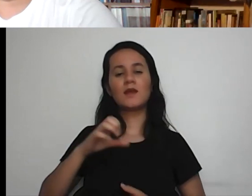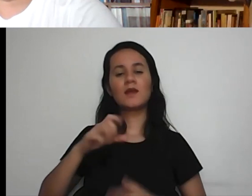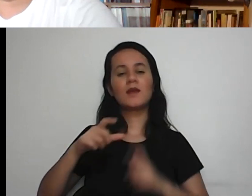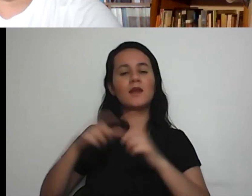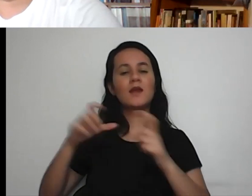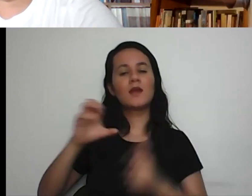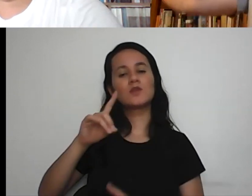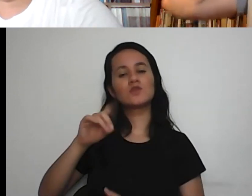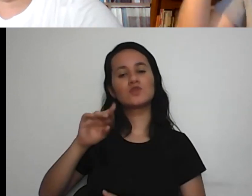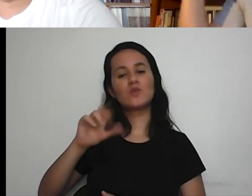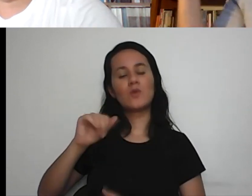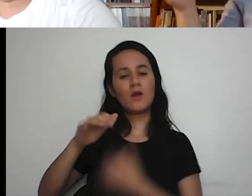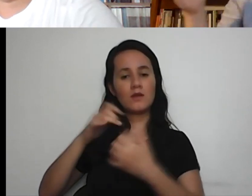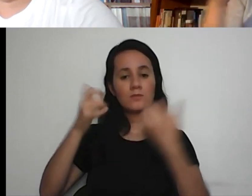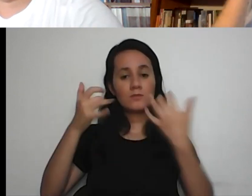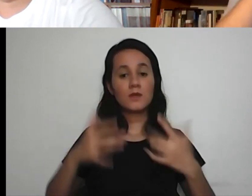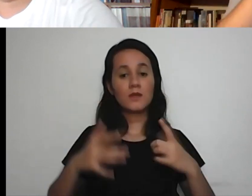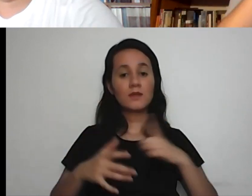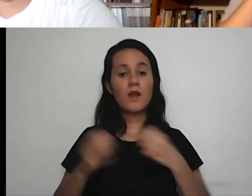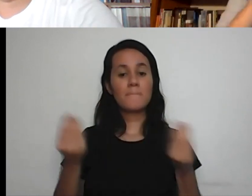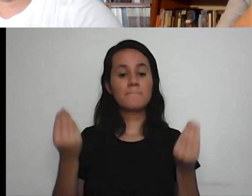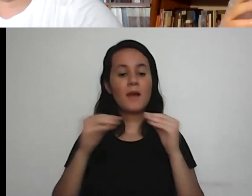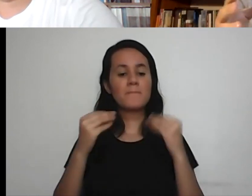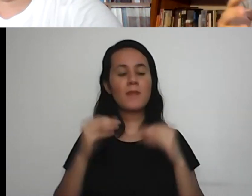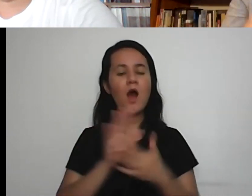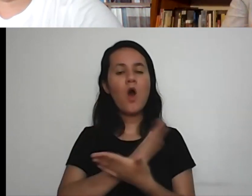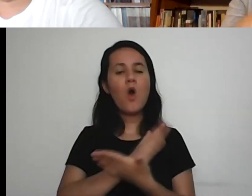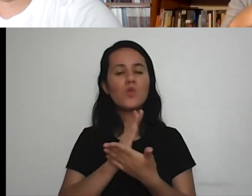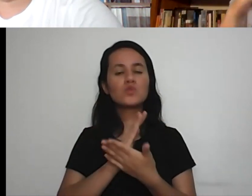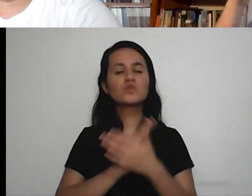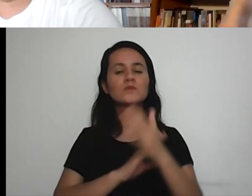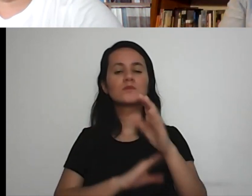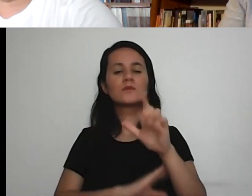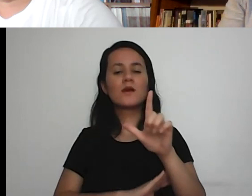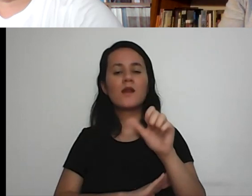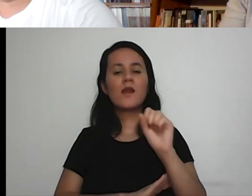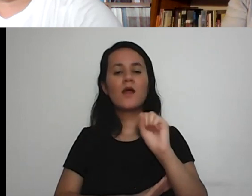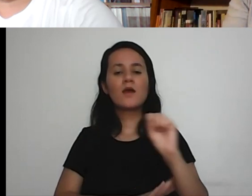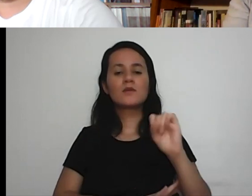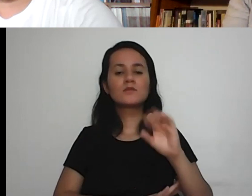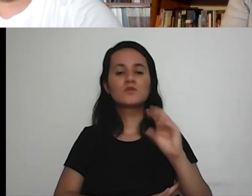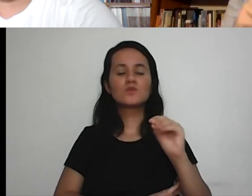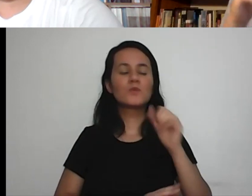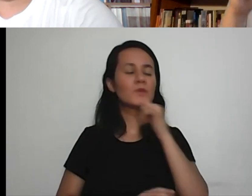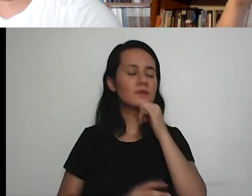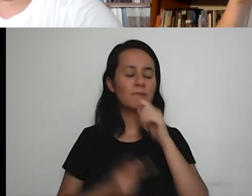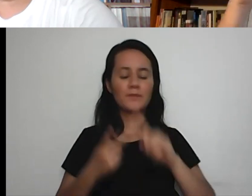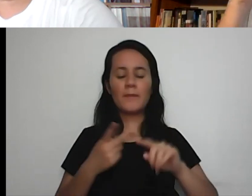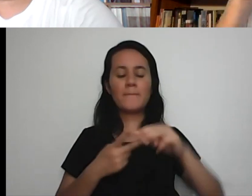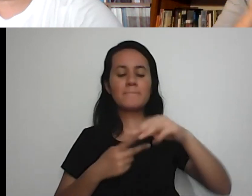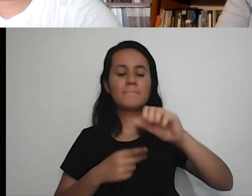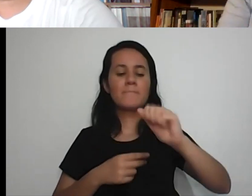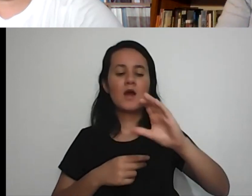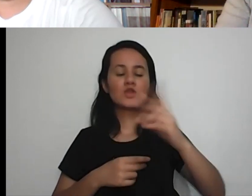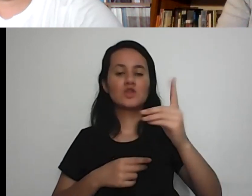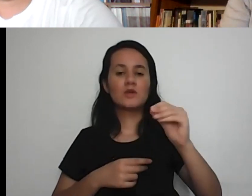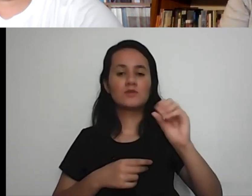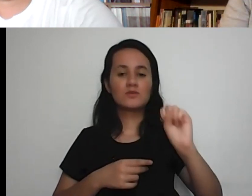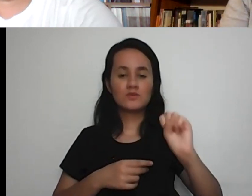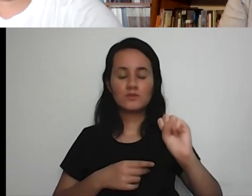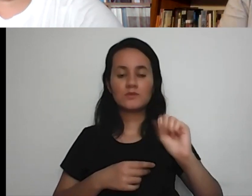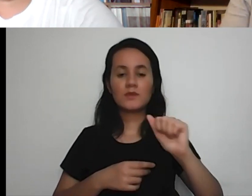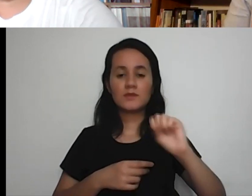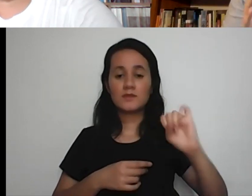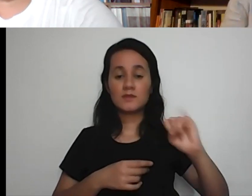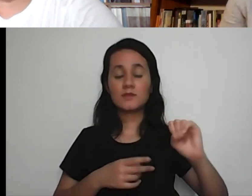tem republicado clássicos, né? Desde Machado de Assis a Virginia Woolf,